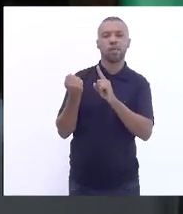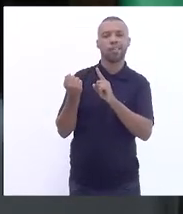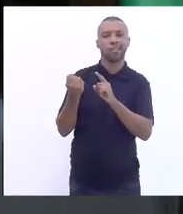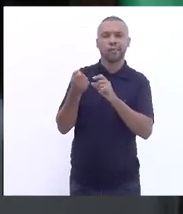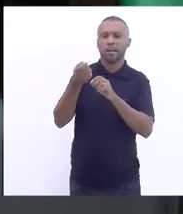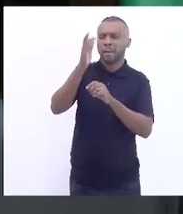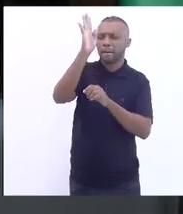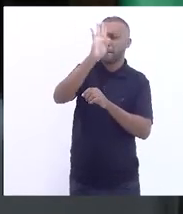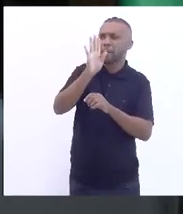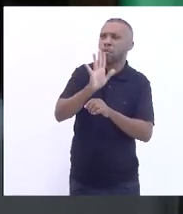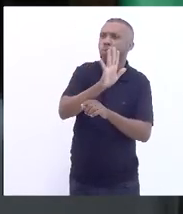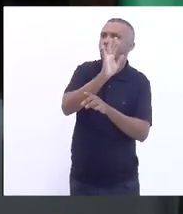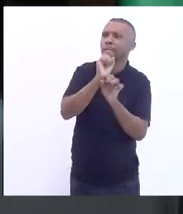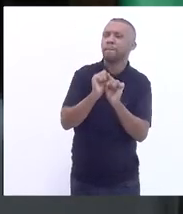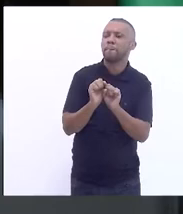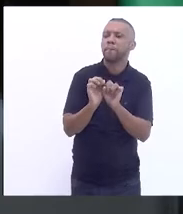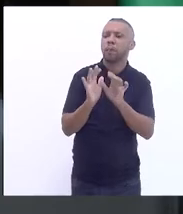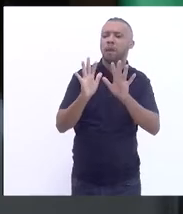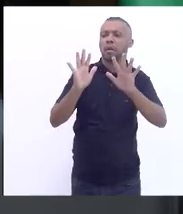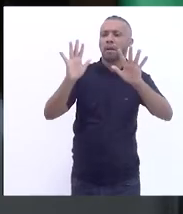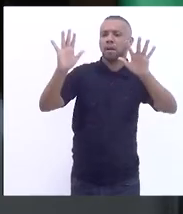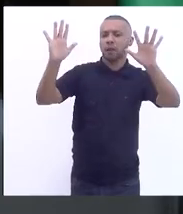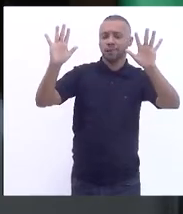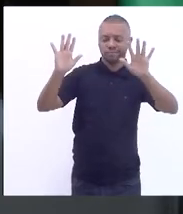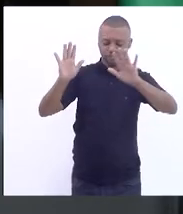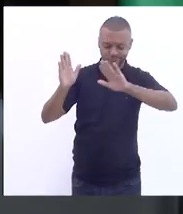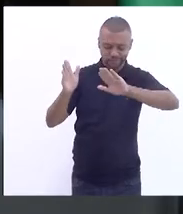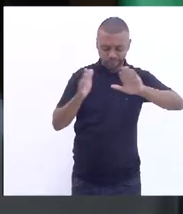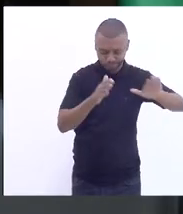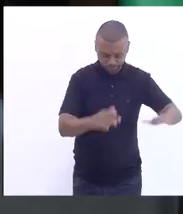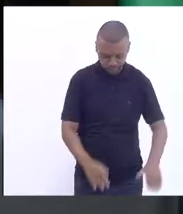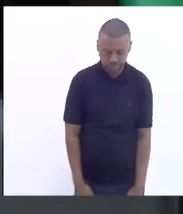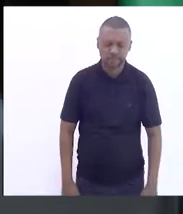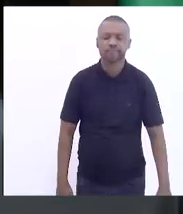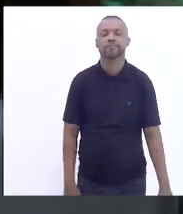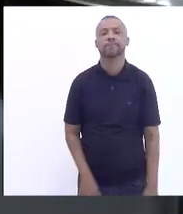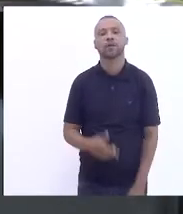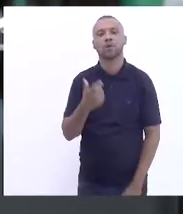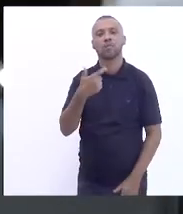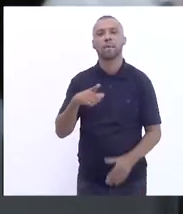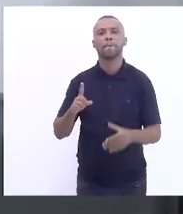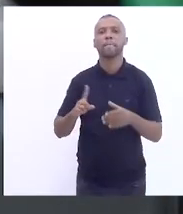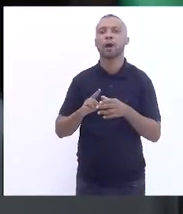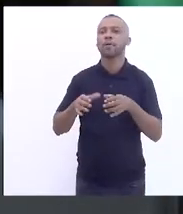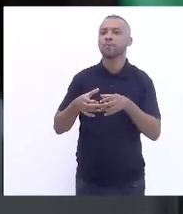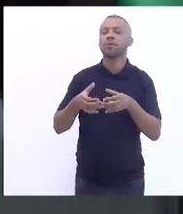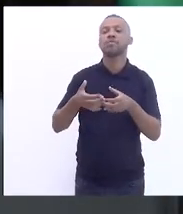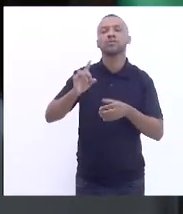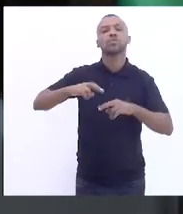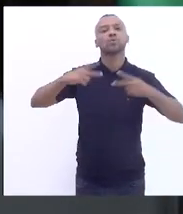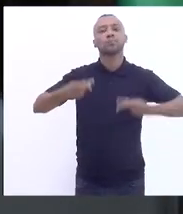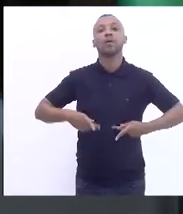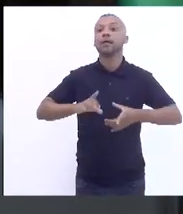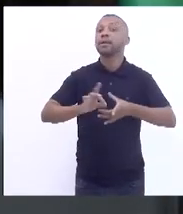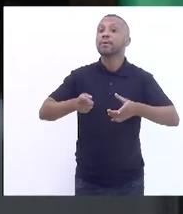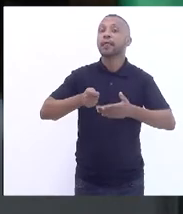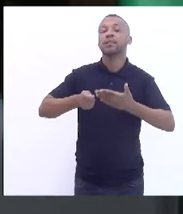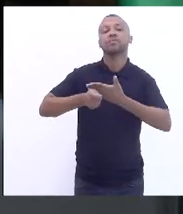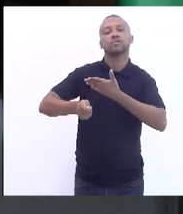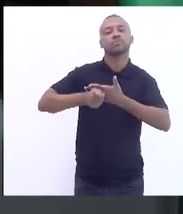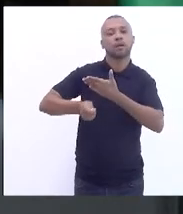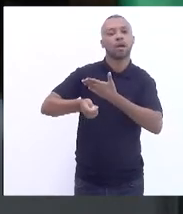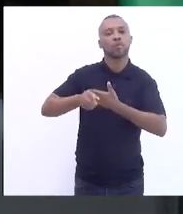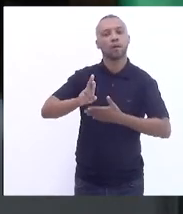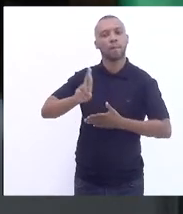alastra pelo país e eu faço parte da comissão de direitos humanos e liberdade de imprensa e falo aqui em nome dessa